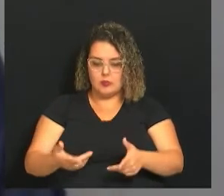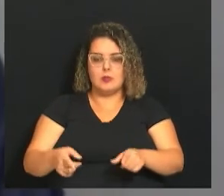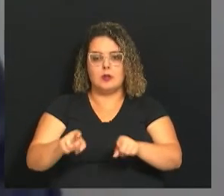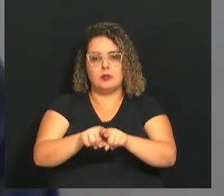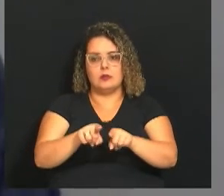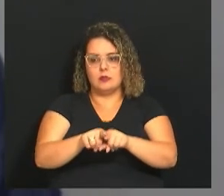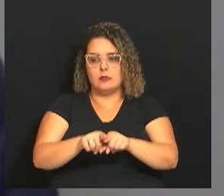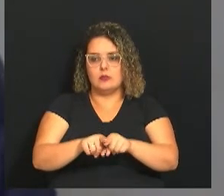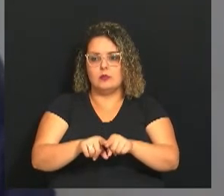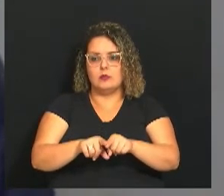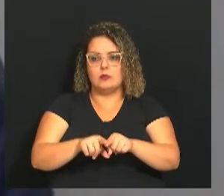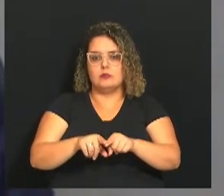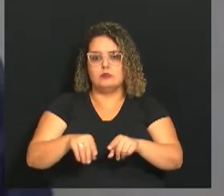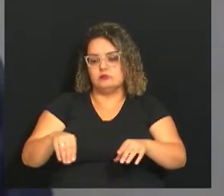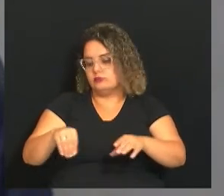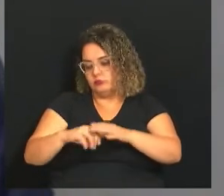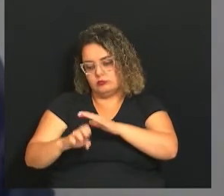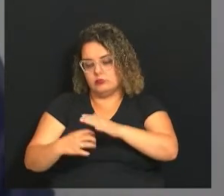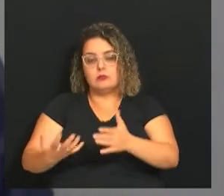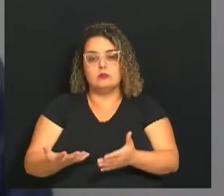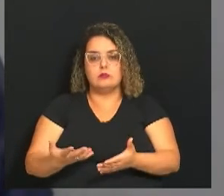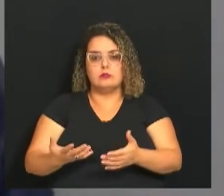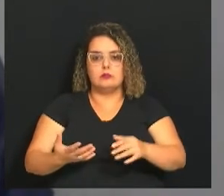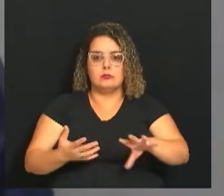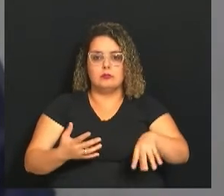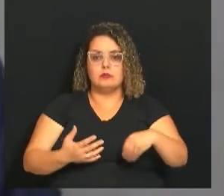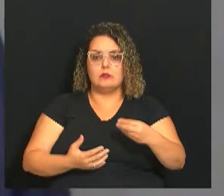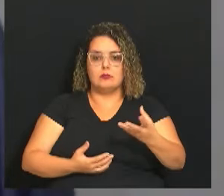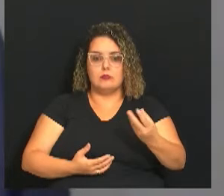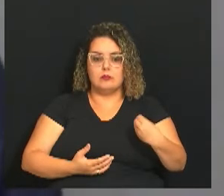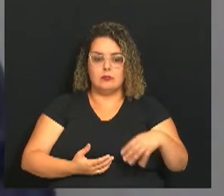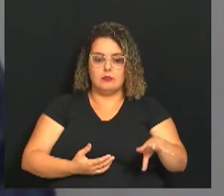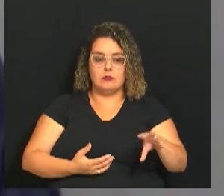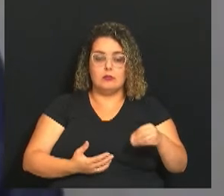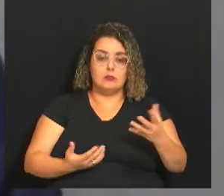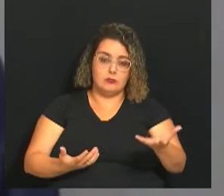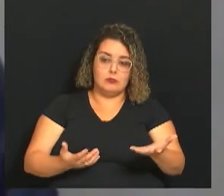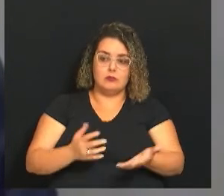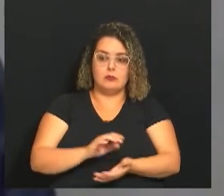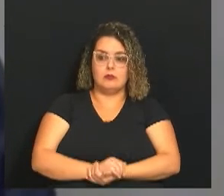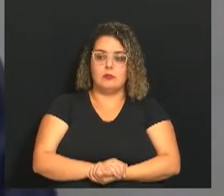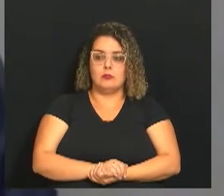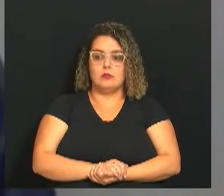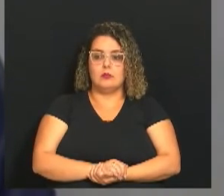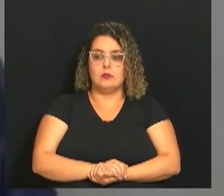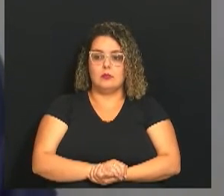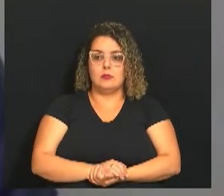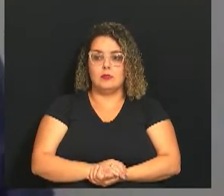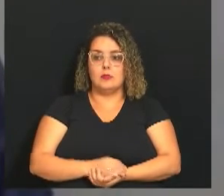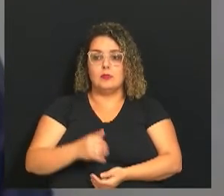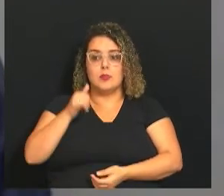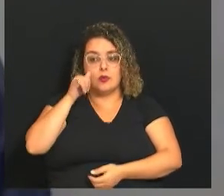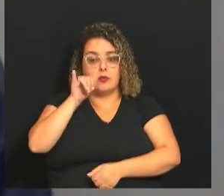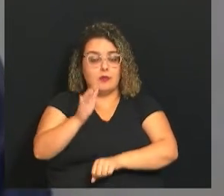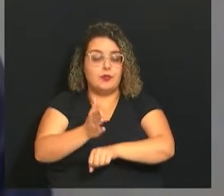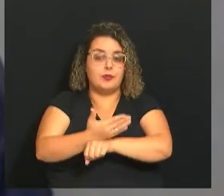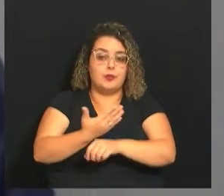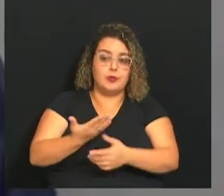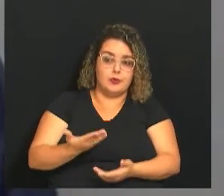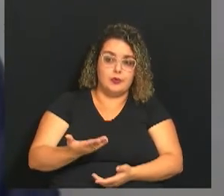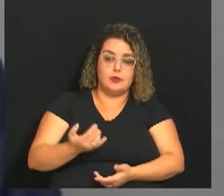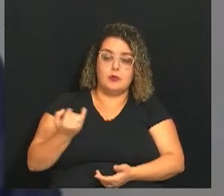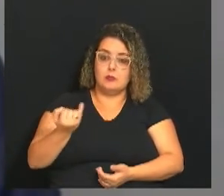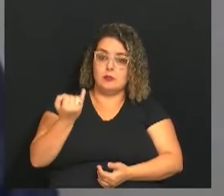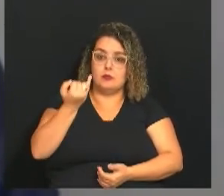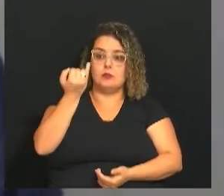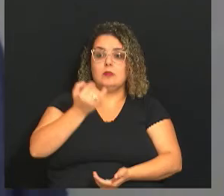mas ele praticamente não mexe a mão. Então, essa parte da prevenção é importantíssima. Se tivesse sido verificada